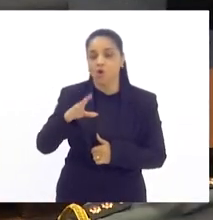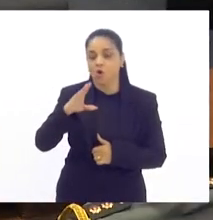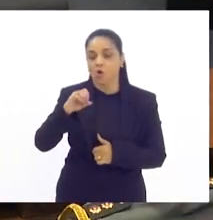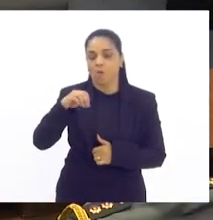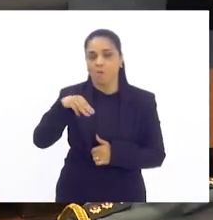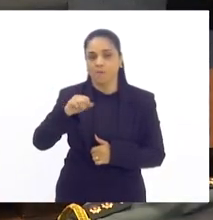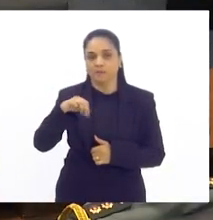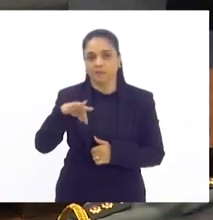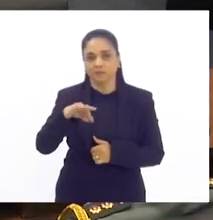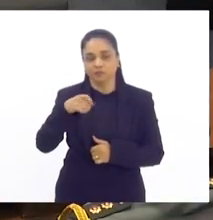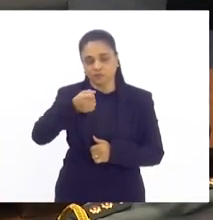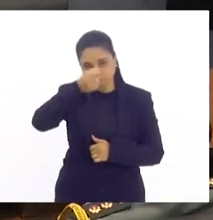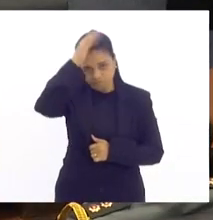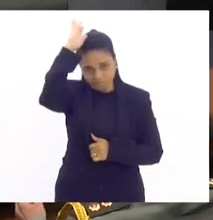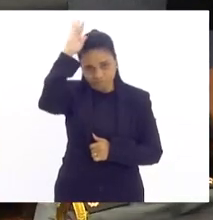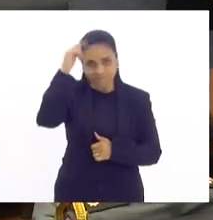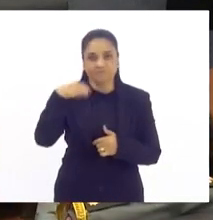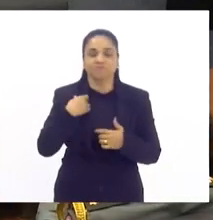boa noite.